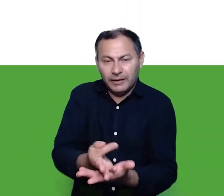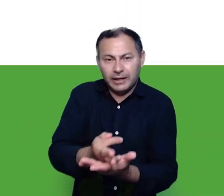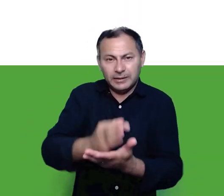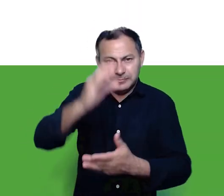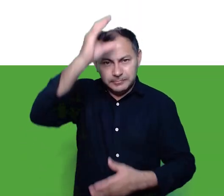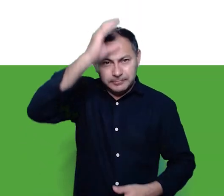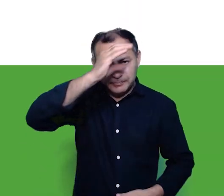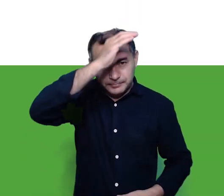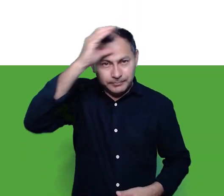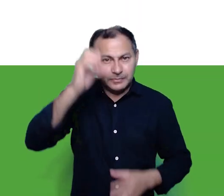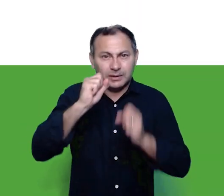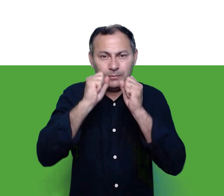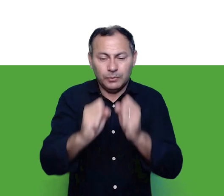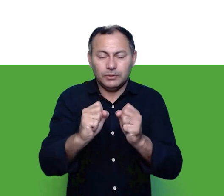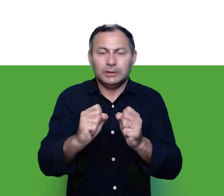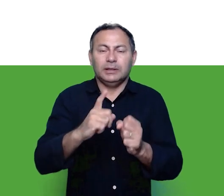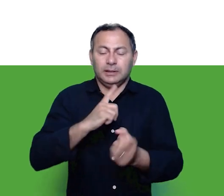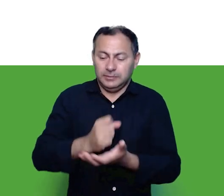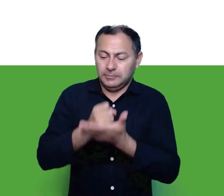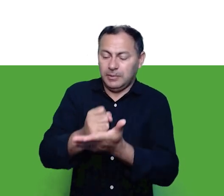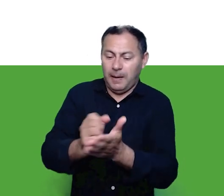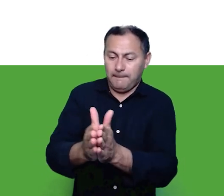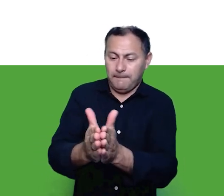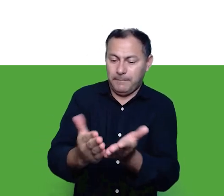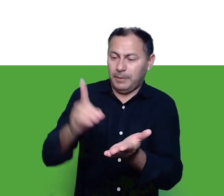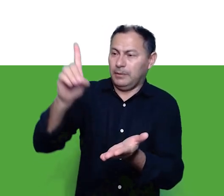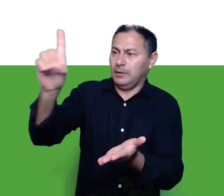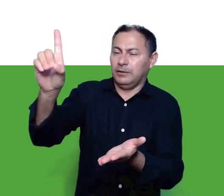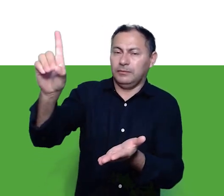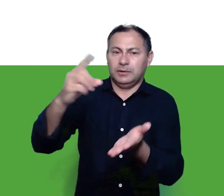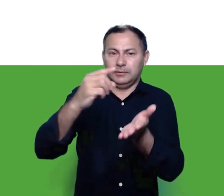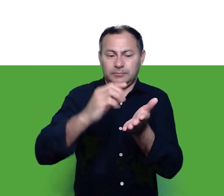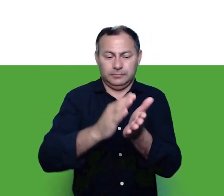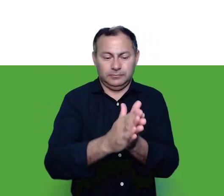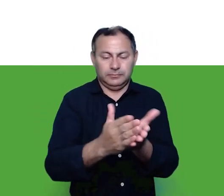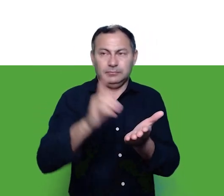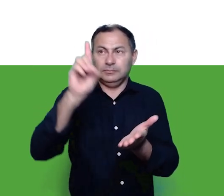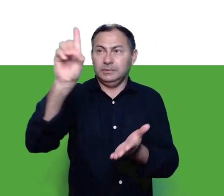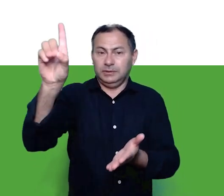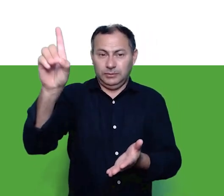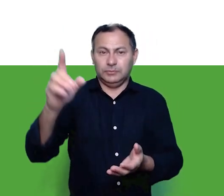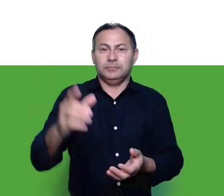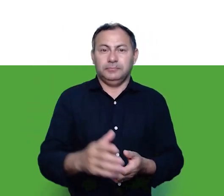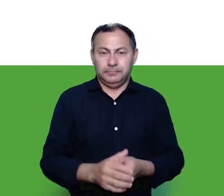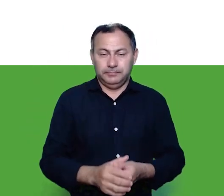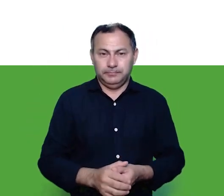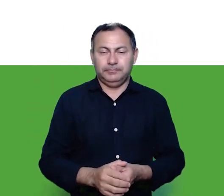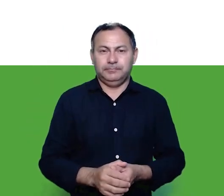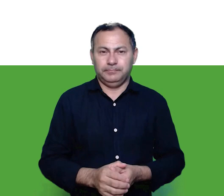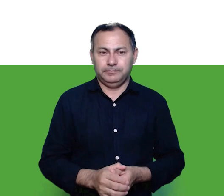professamos poder contar com a palavra e com a Escritura.